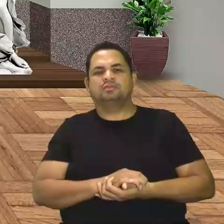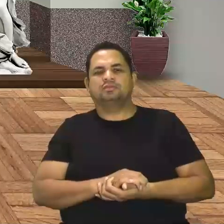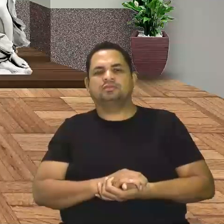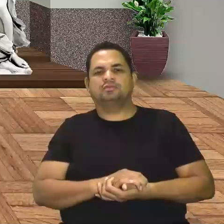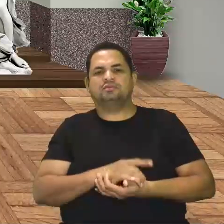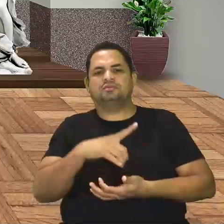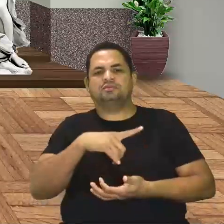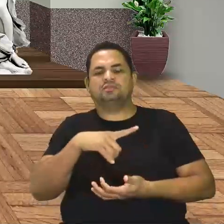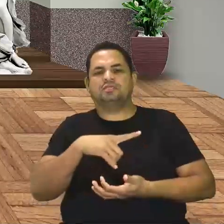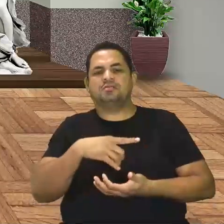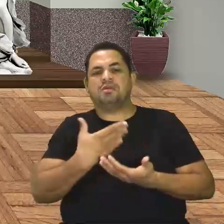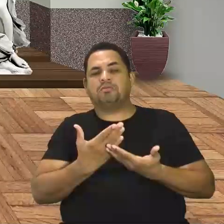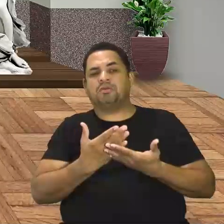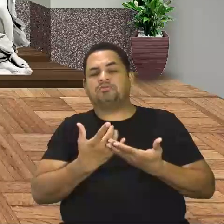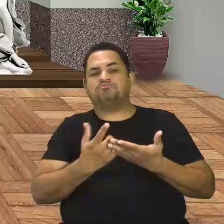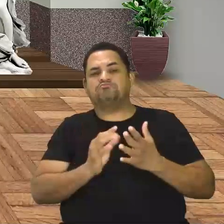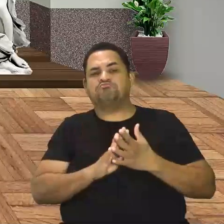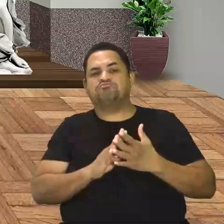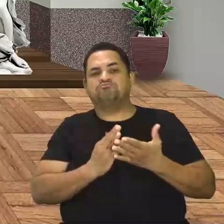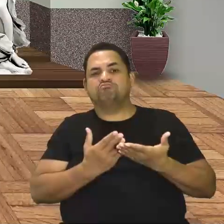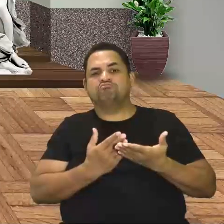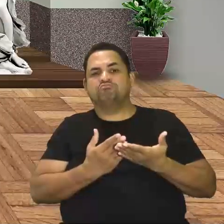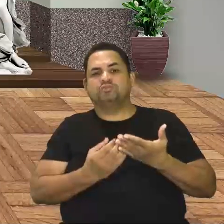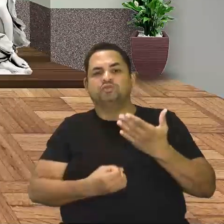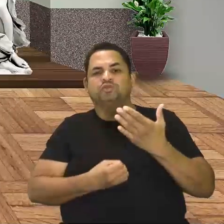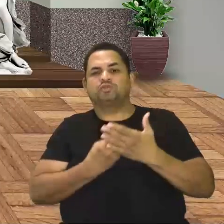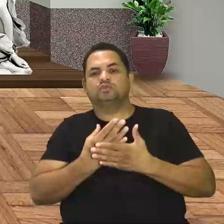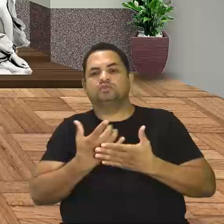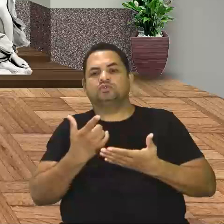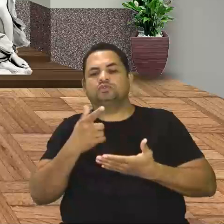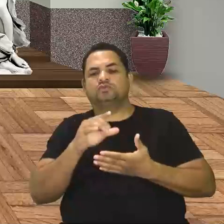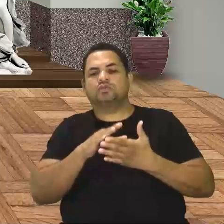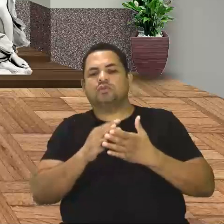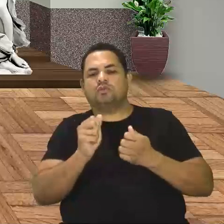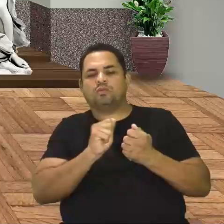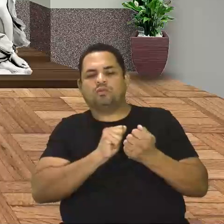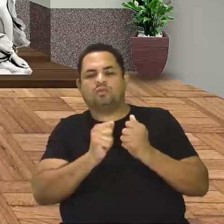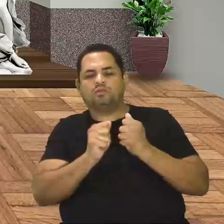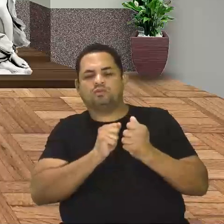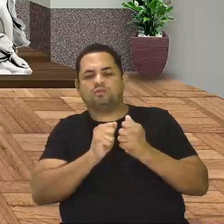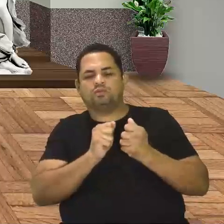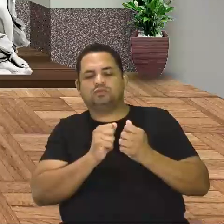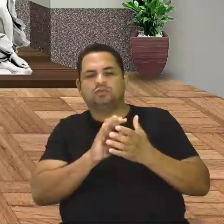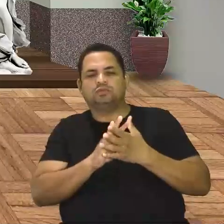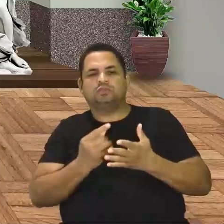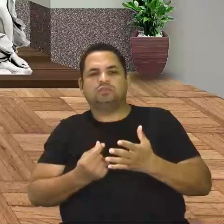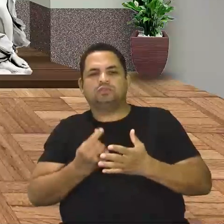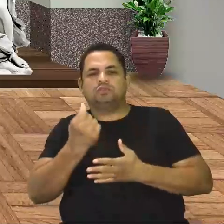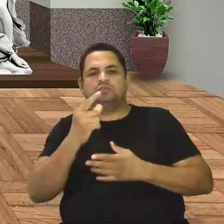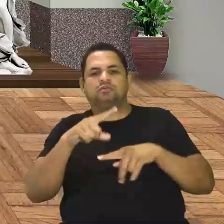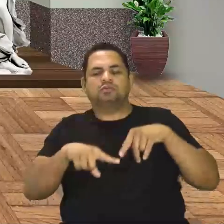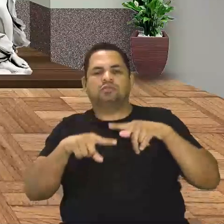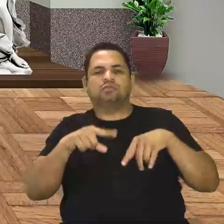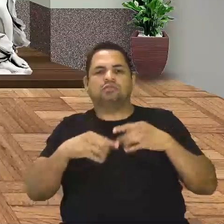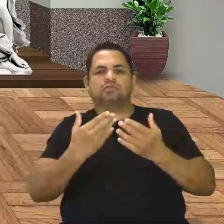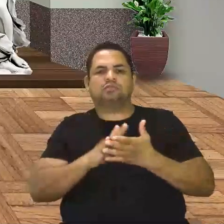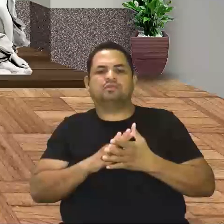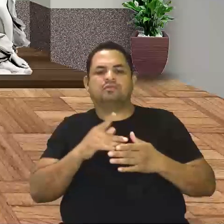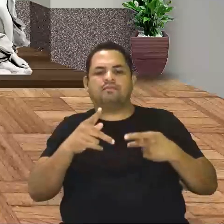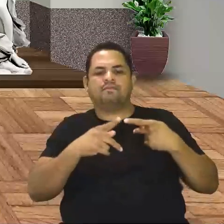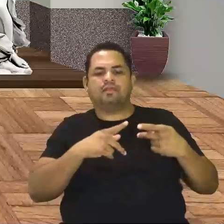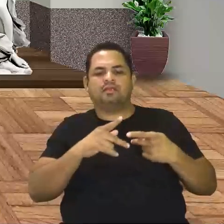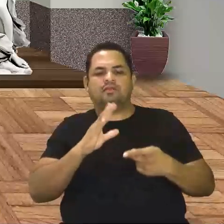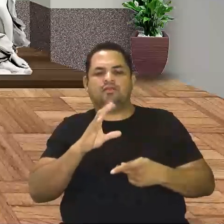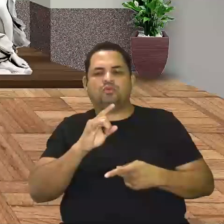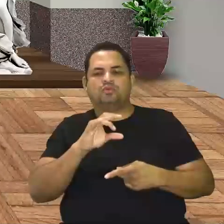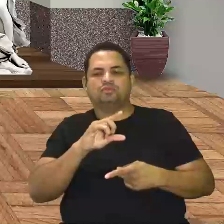que vai ter o reflexo ali, que também tenta fazer o controle de preço. E aí a gente vem para o Plano Cruzado. O Plano Cruzado